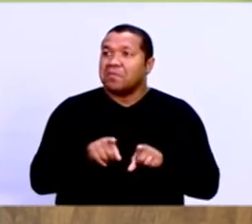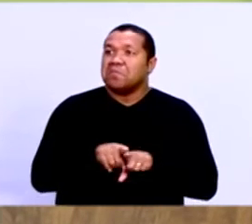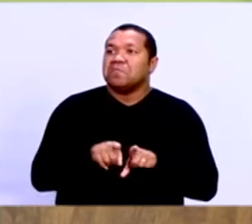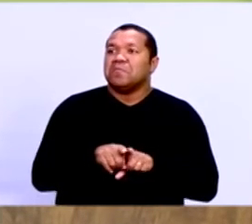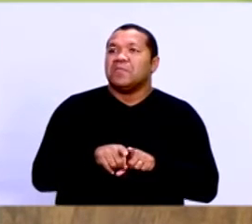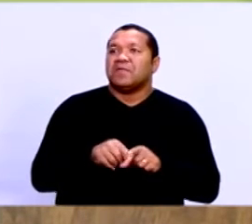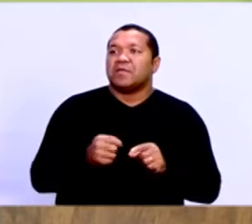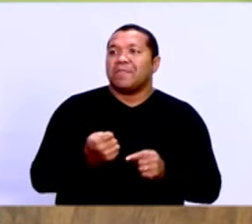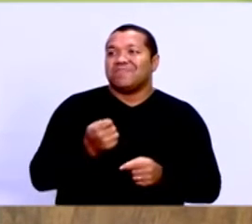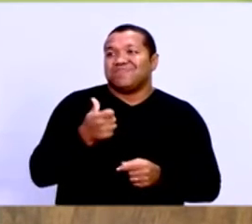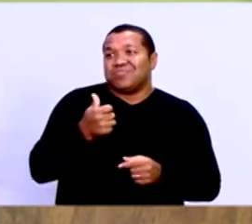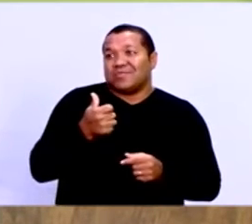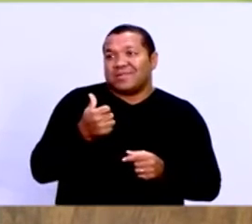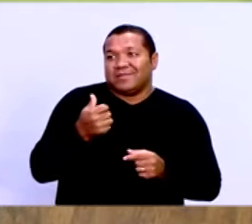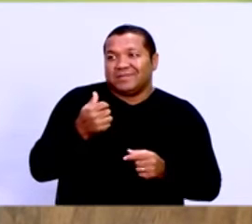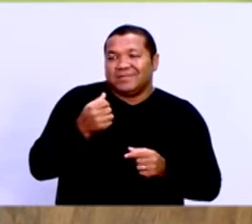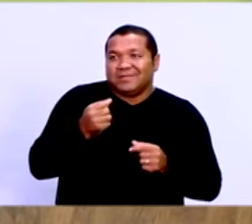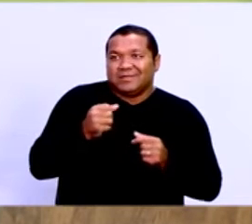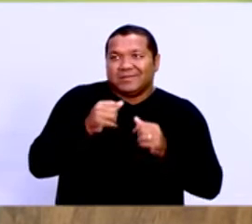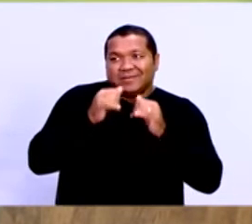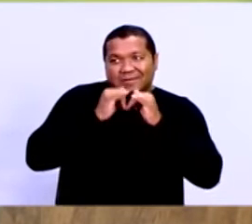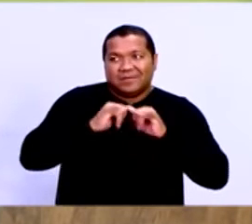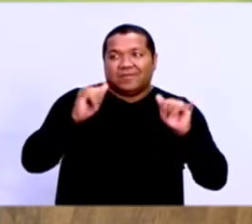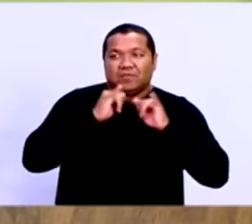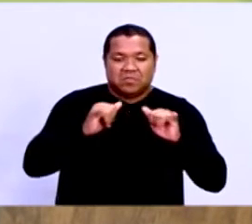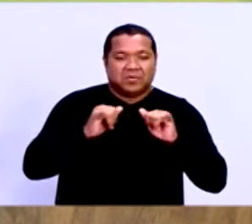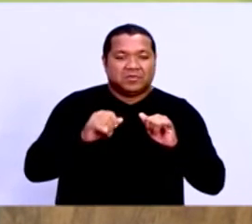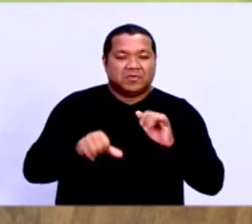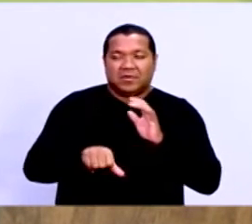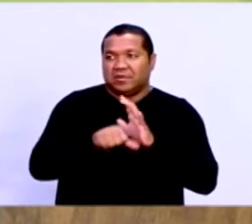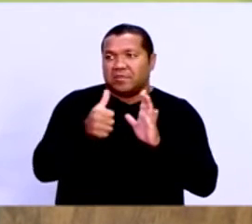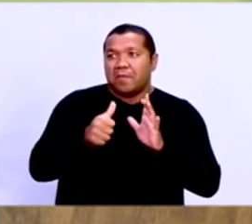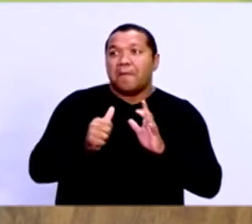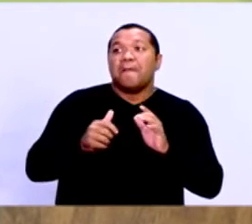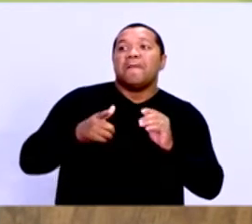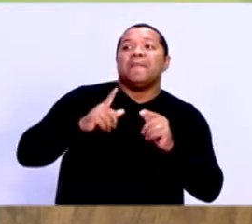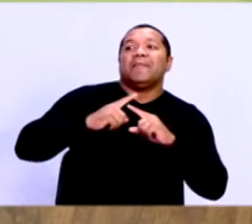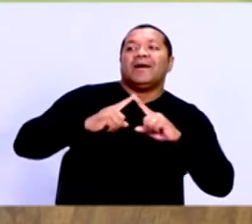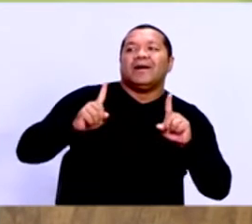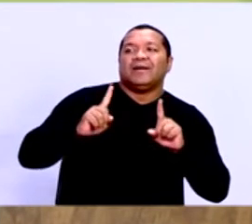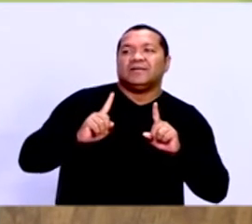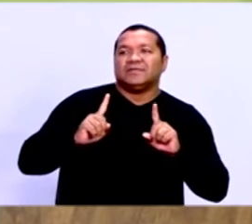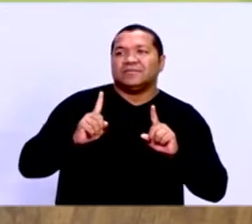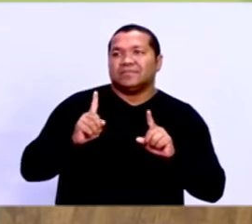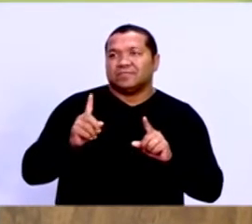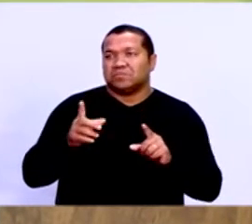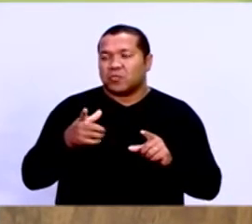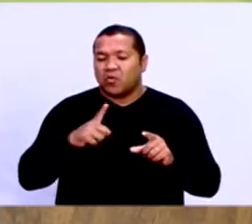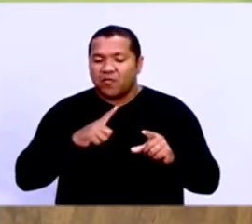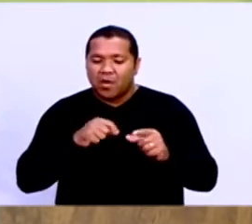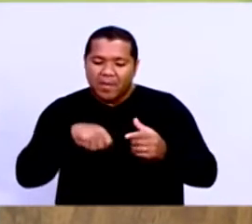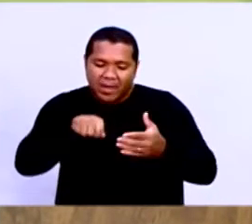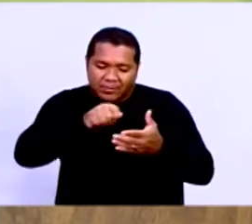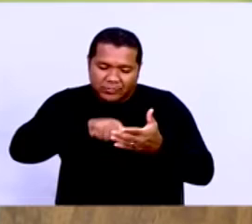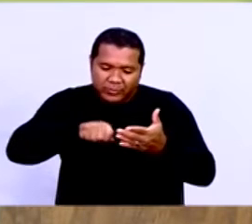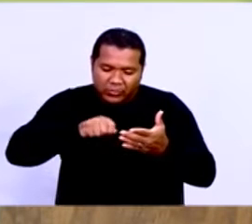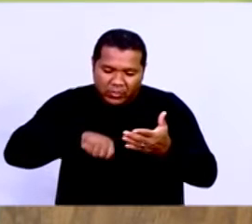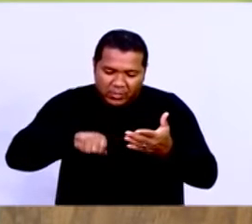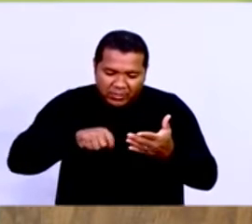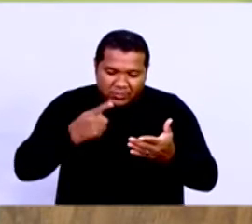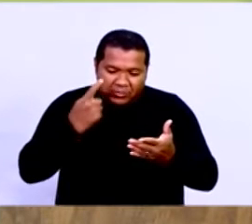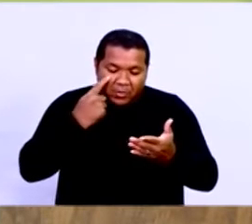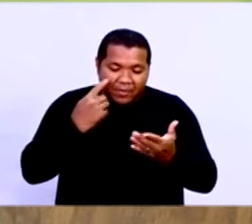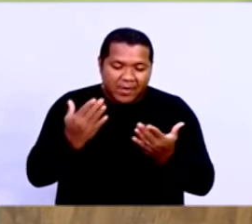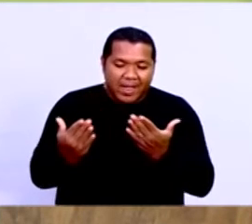a pouco a pouco as informações nos primeiros momentos mas aí com fome é essa análise for sendo feita né